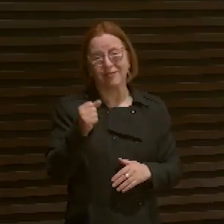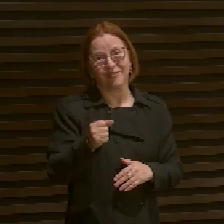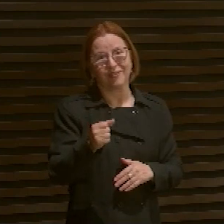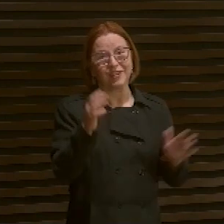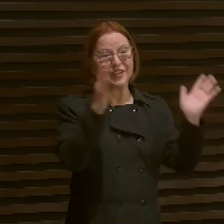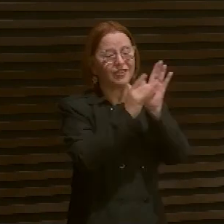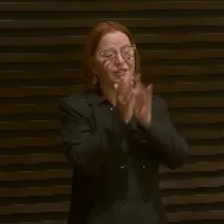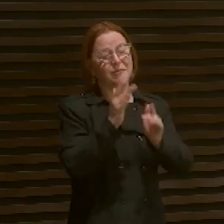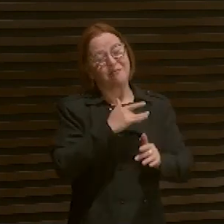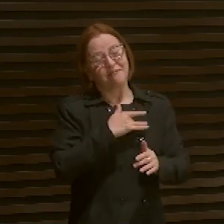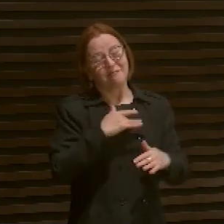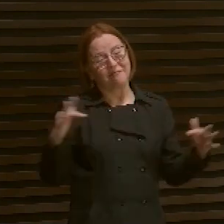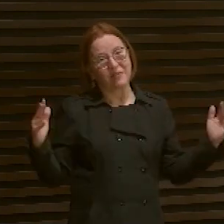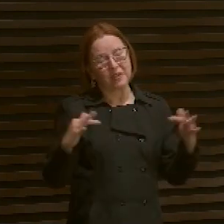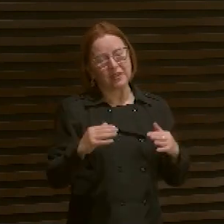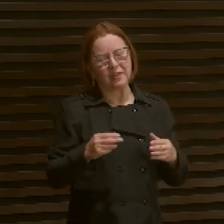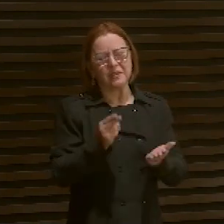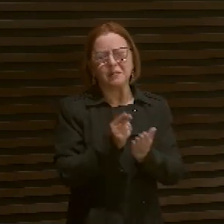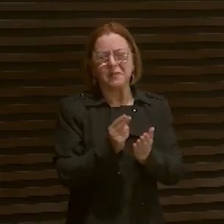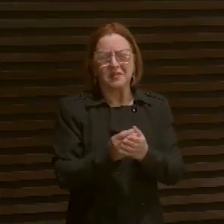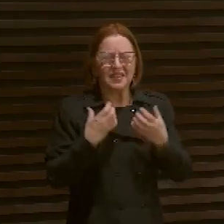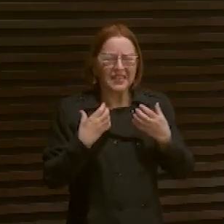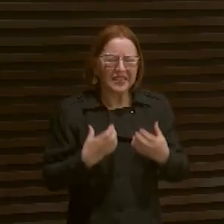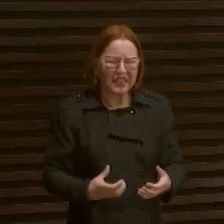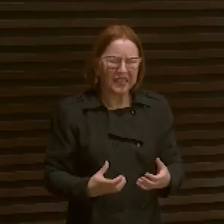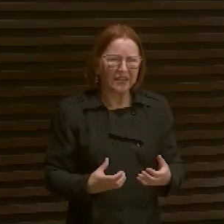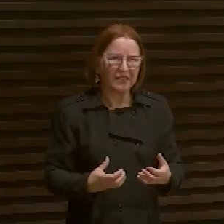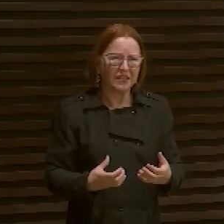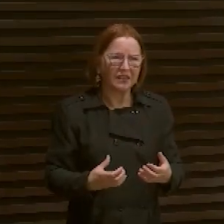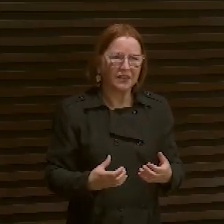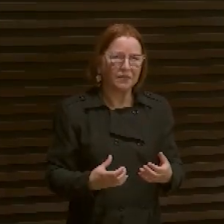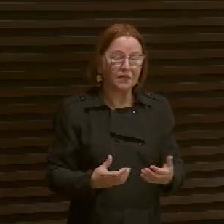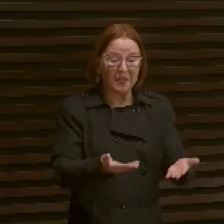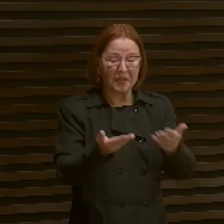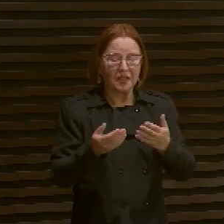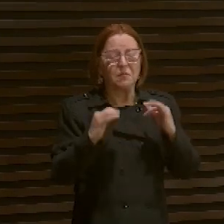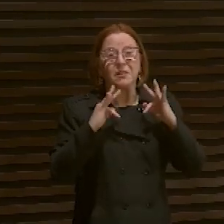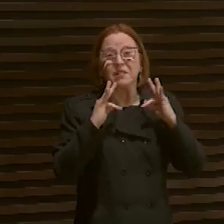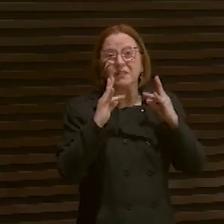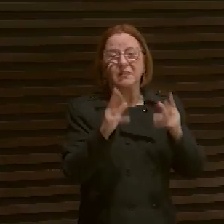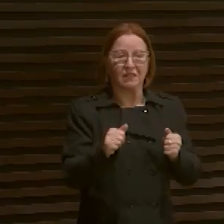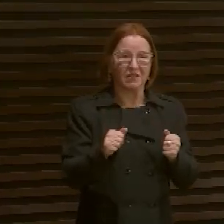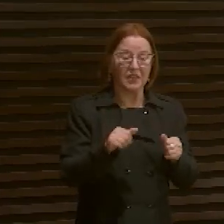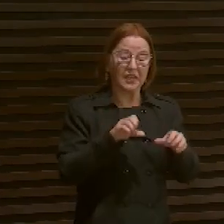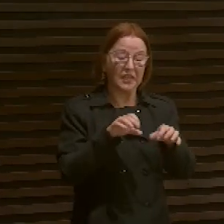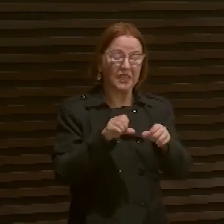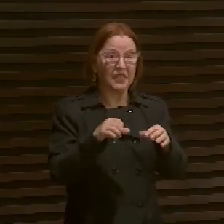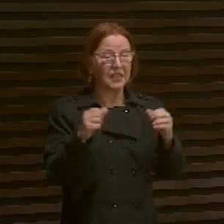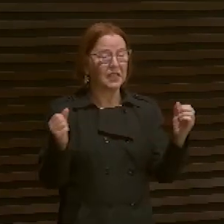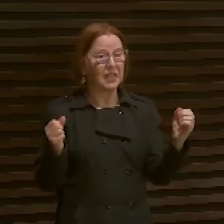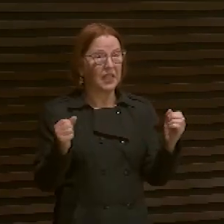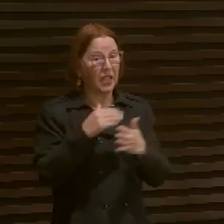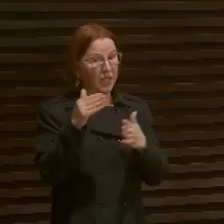da multidão. E mesmo cansado, ele atende todos. E ele ensina todos. E